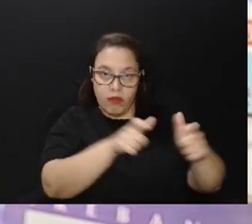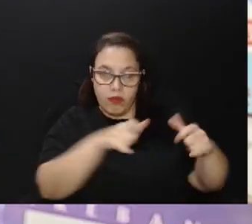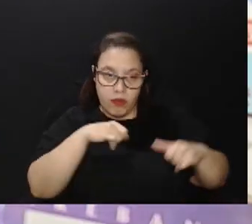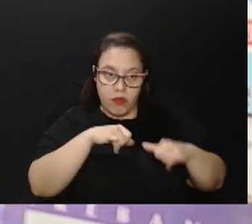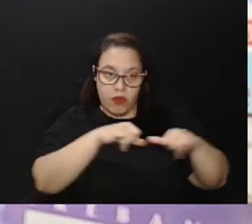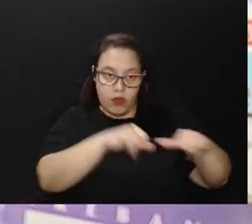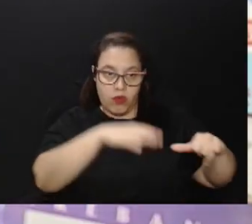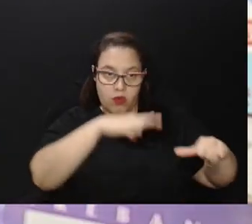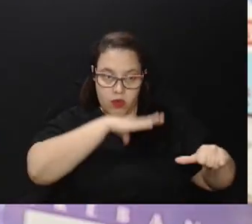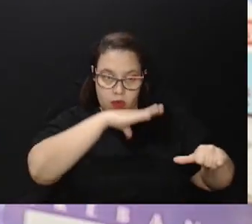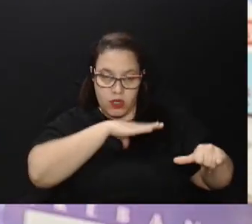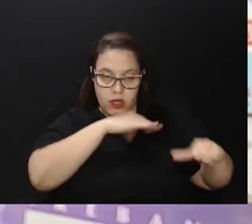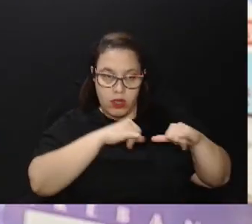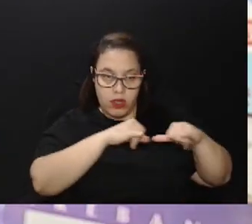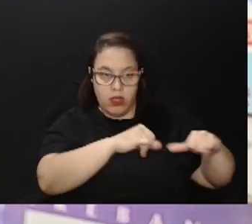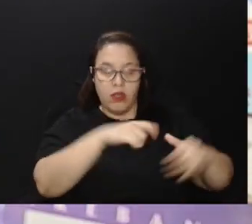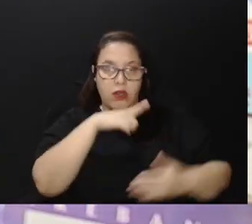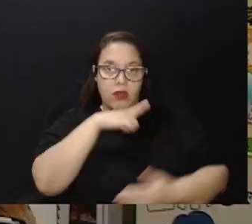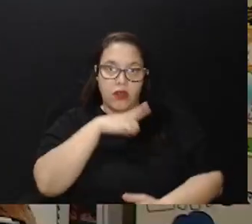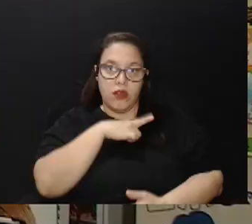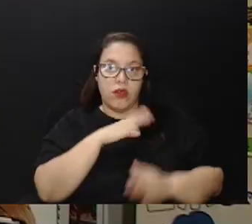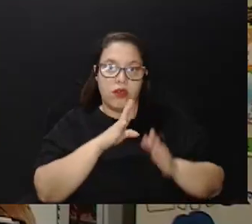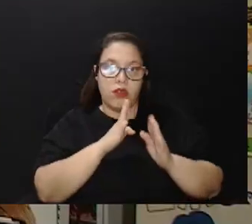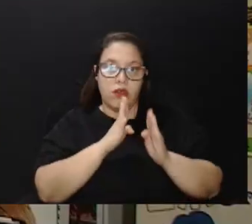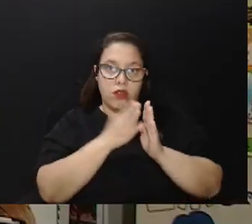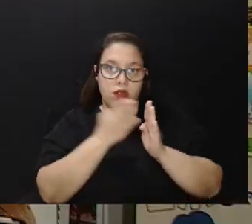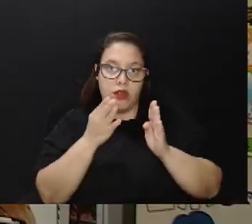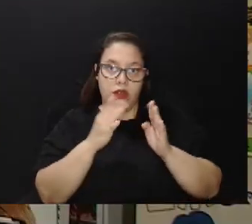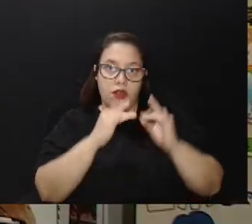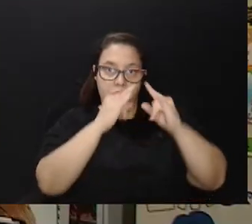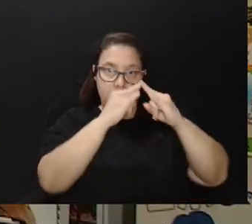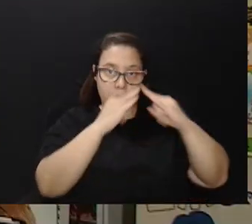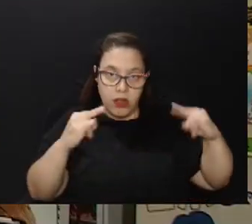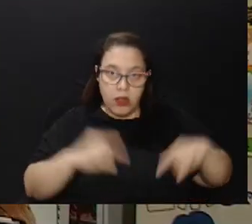eles tinham então uma banquinha de pastel,